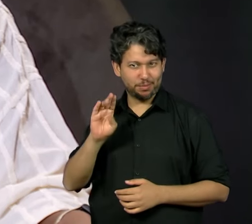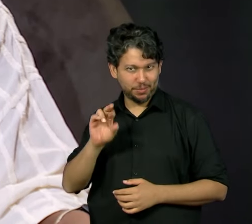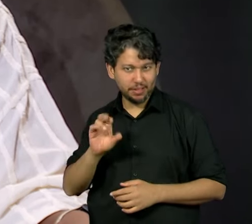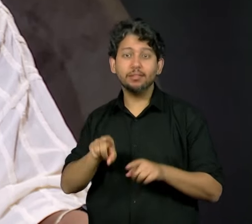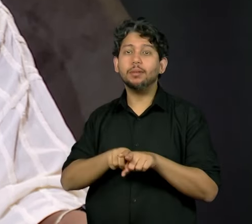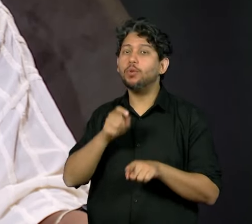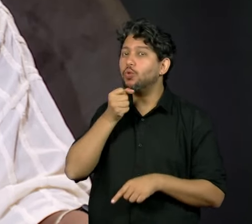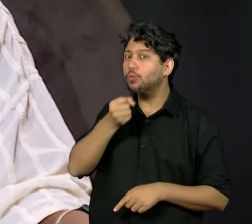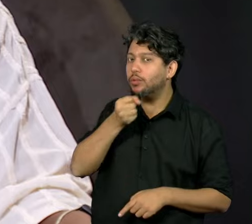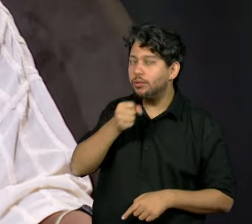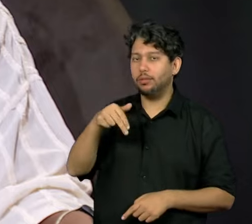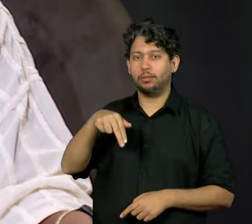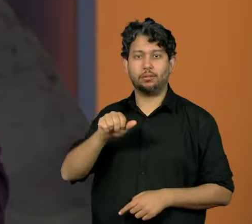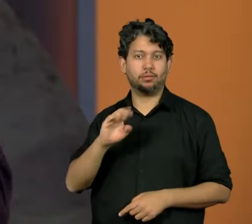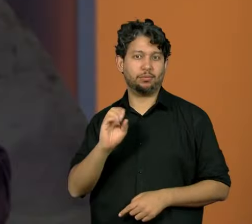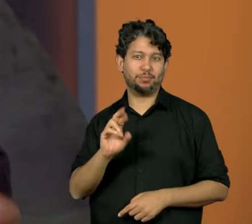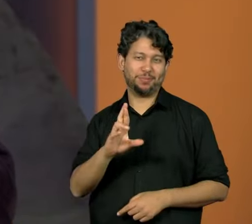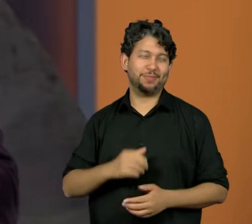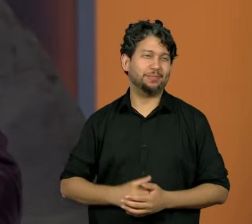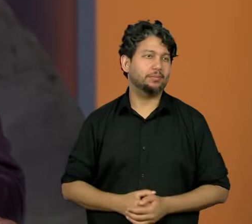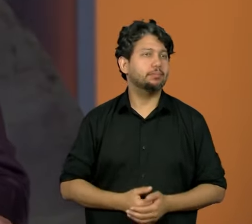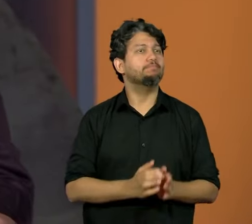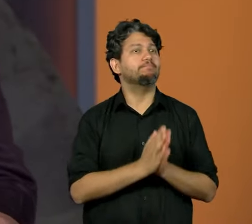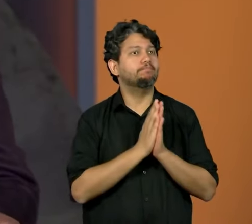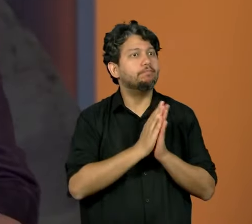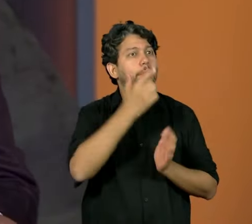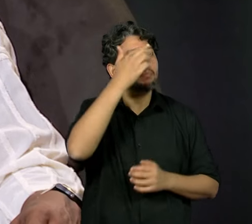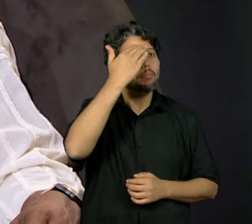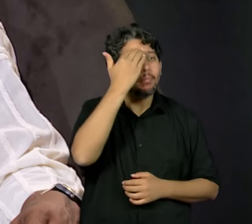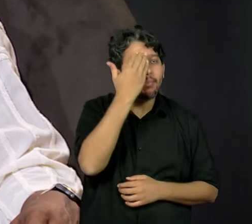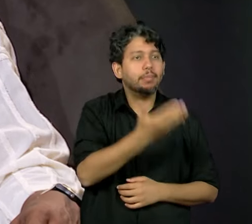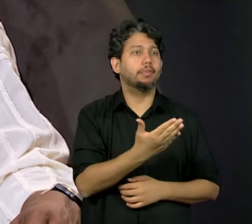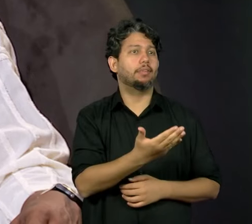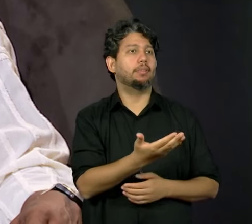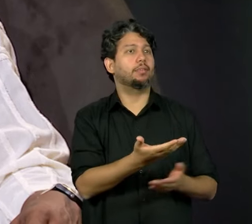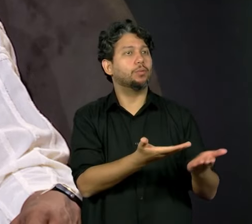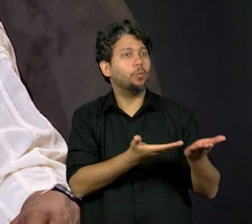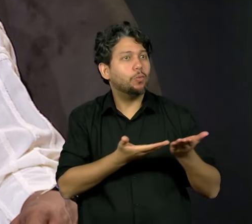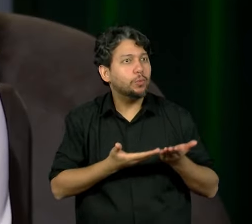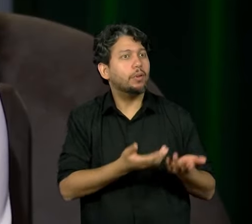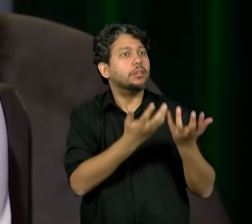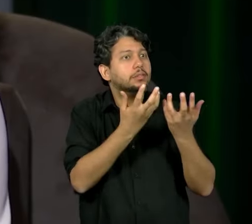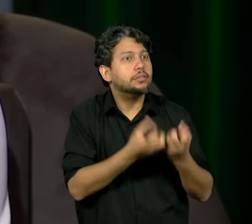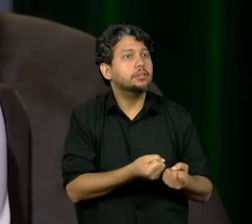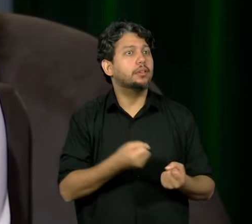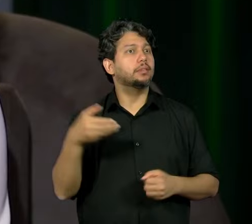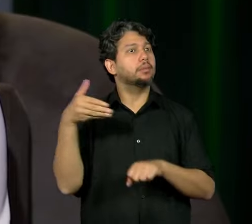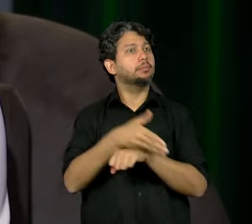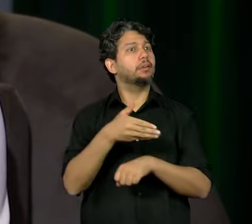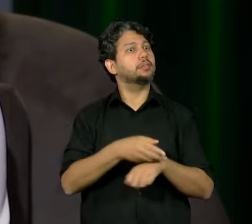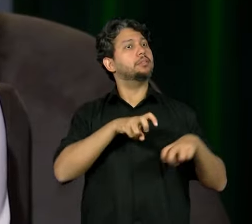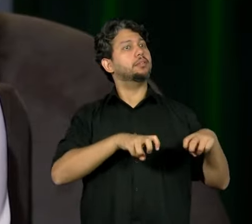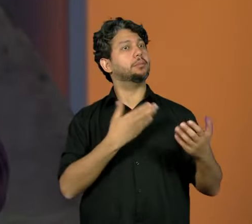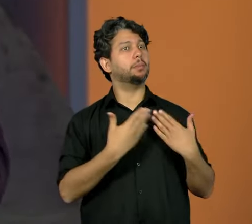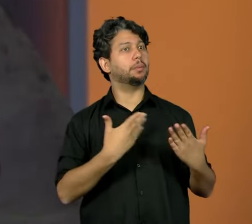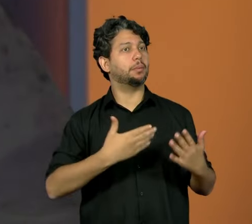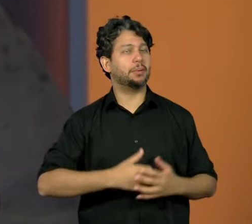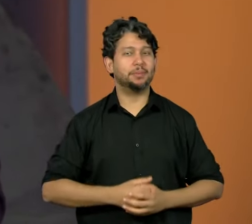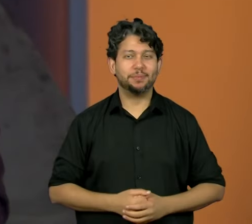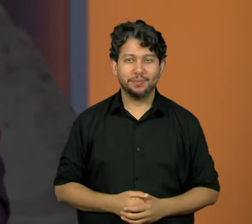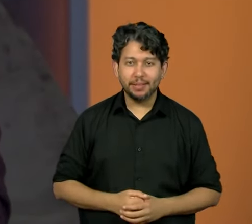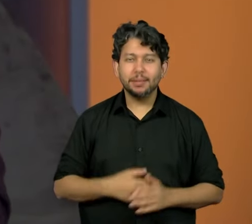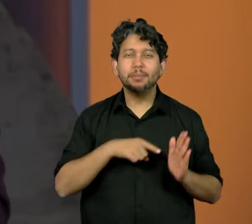editor Nabor Júnior. Mais uma vez, obrigadíssimo pela gentileza das suas presenças. Olha, segundo